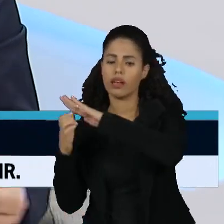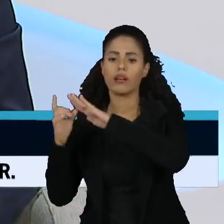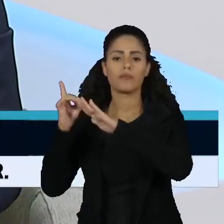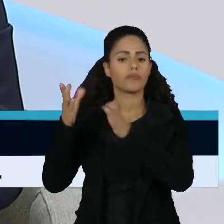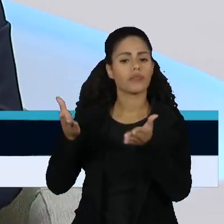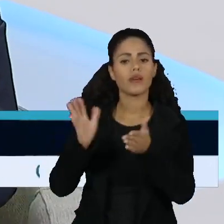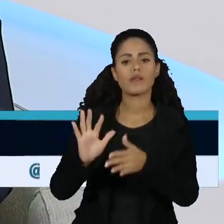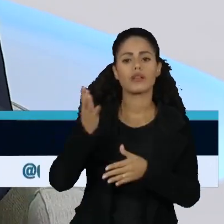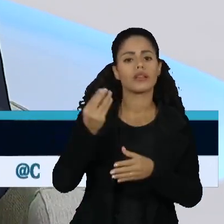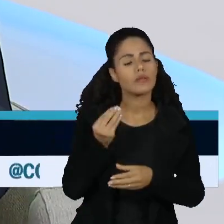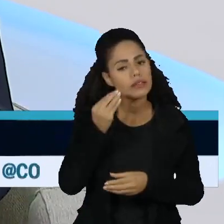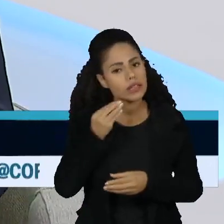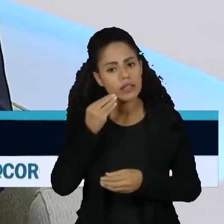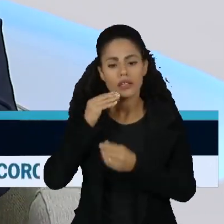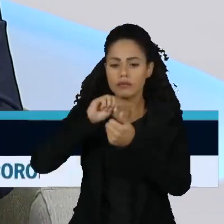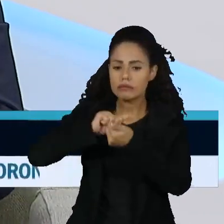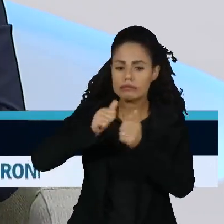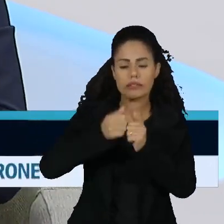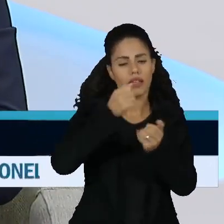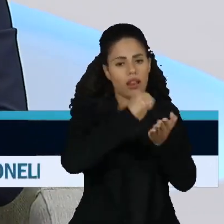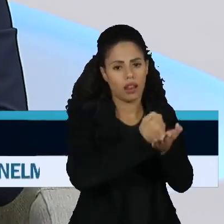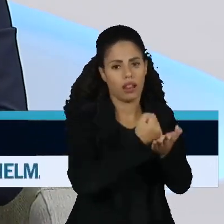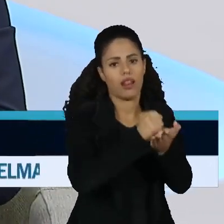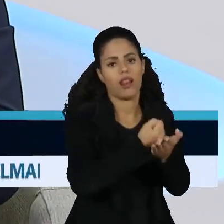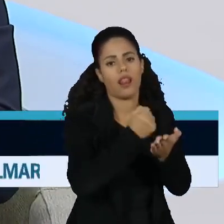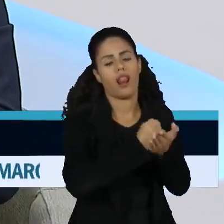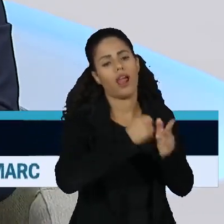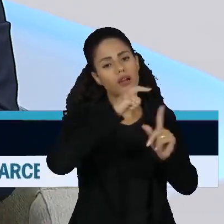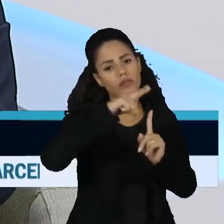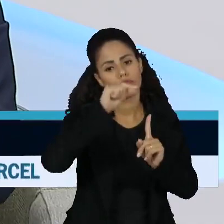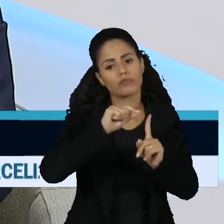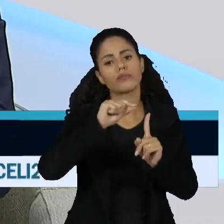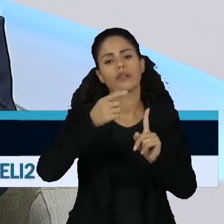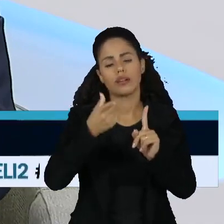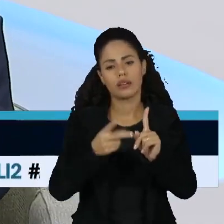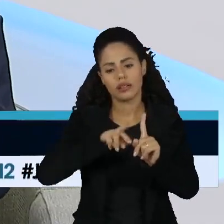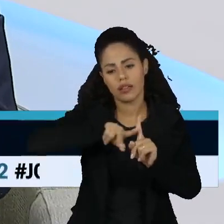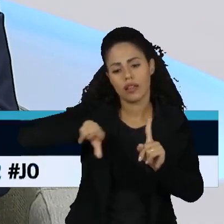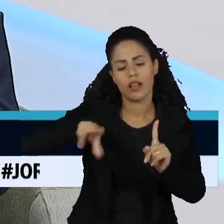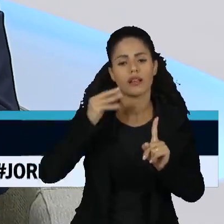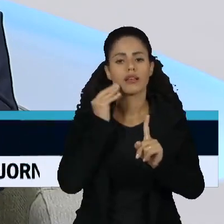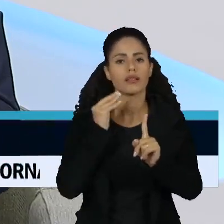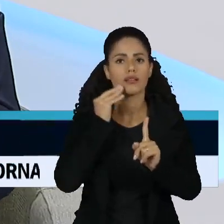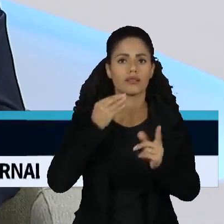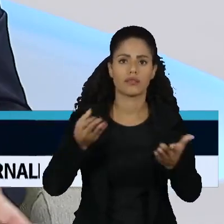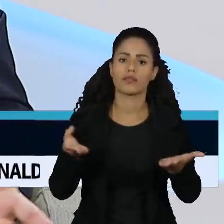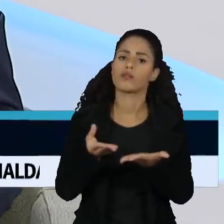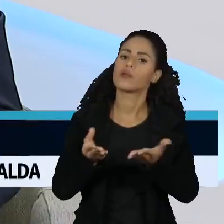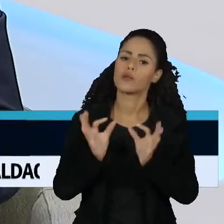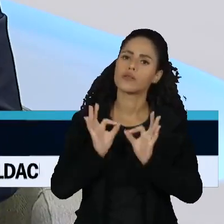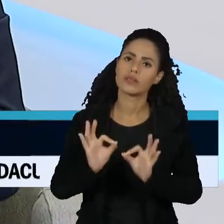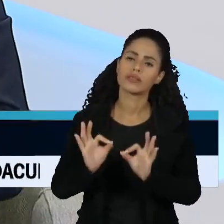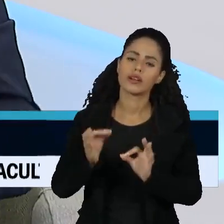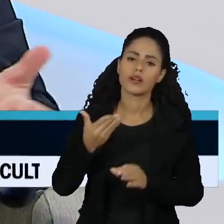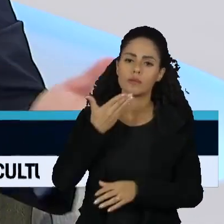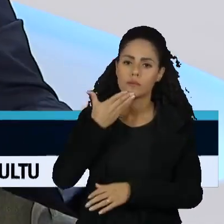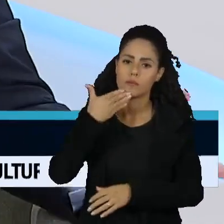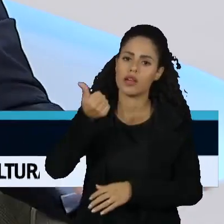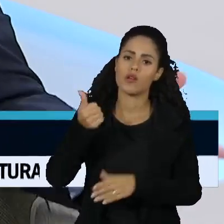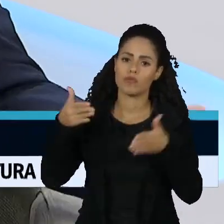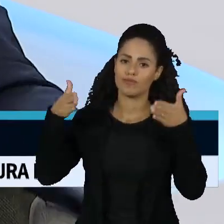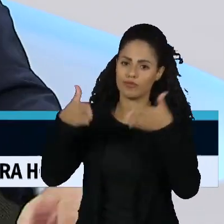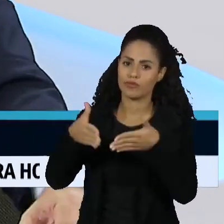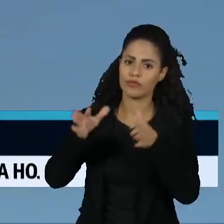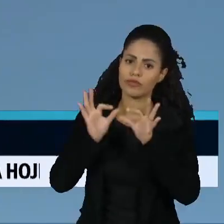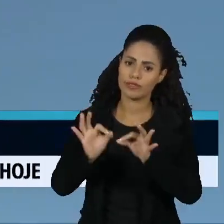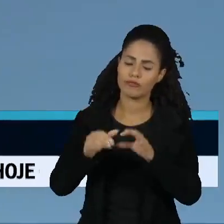um setor que ainda está em curso e no qual você é mais proficiente, mais experiente, mais mitigado, como eu disse, do que os outros.